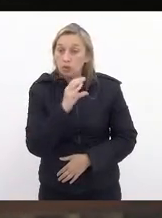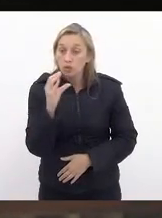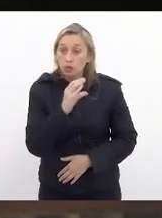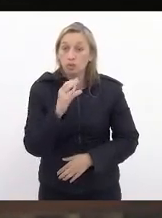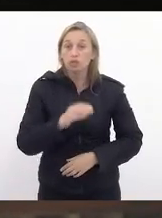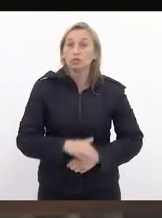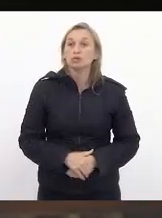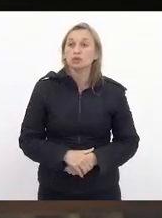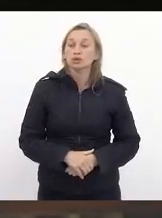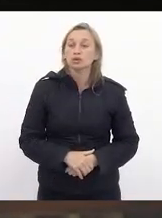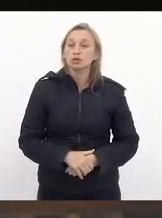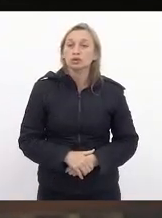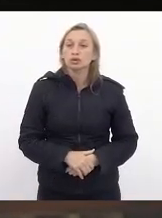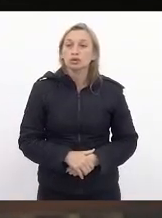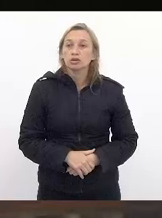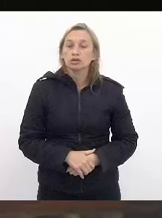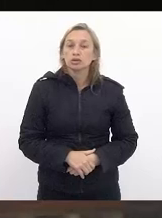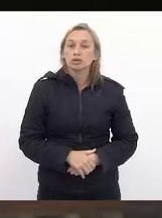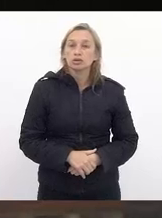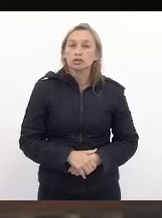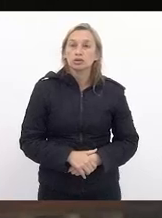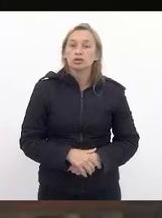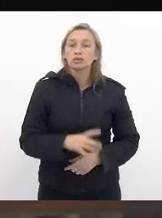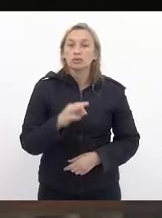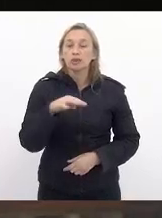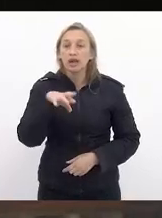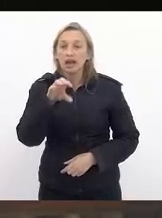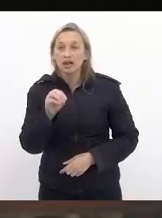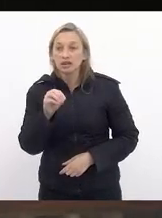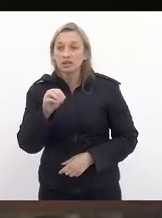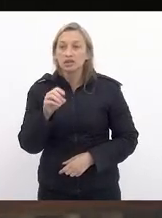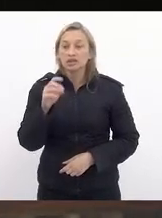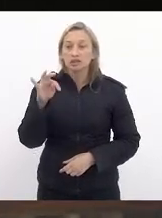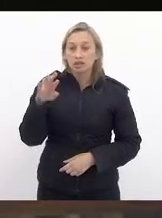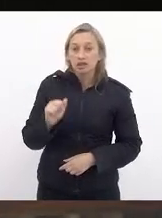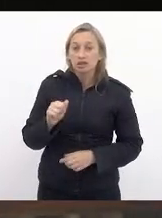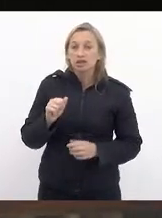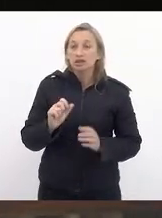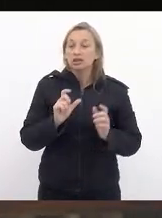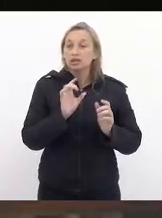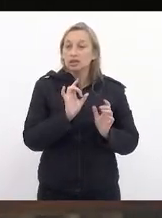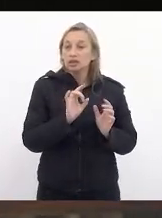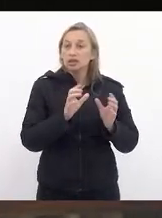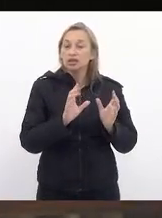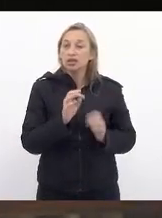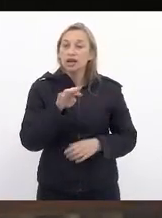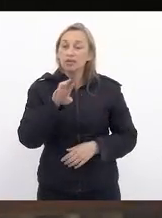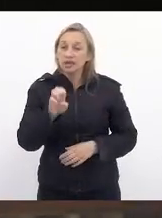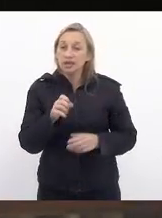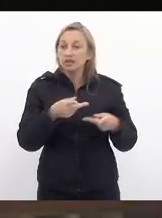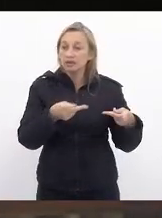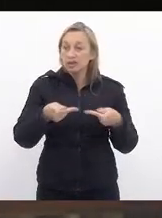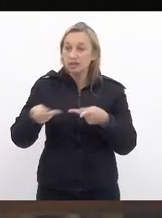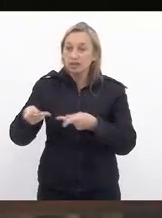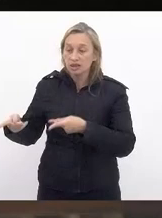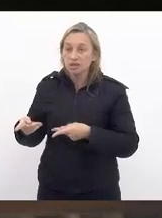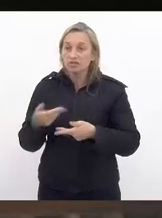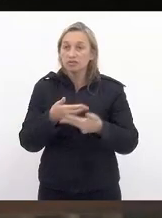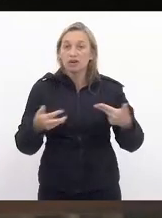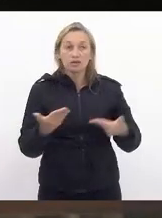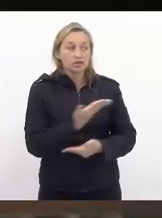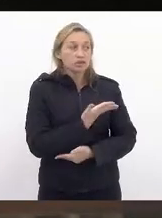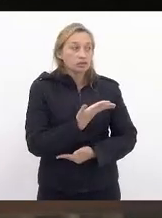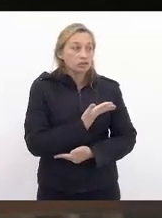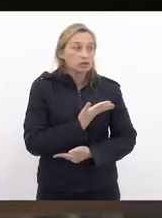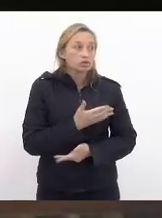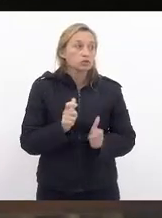os corredores do Palácio Tiradentes indo de gabinete em gabinete com diversos companheiros e companheiras a